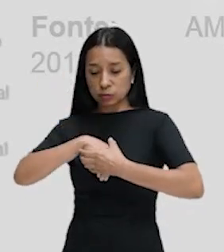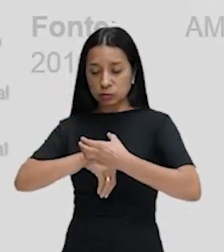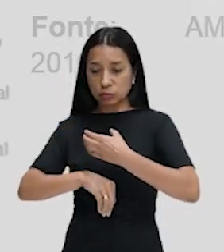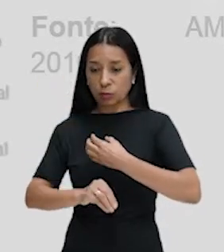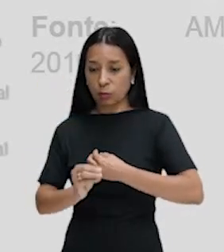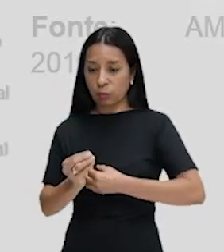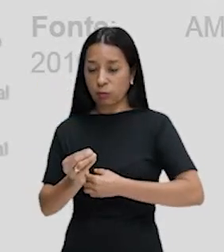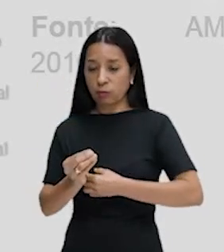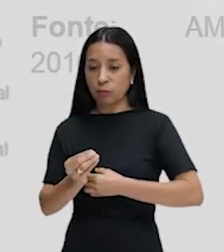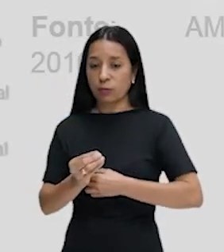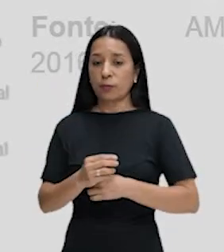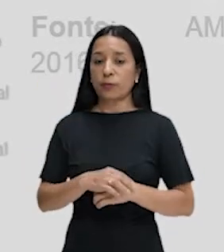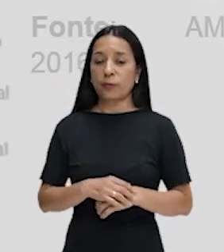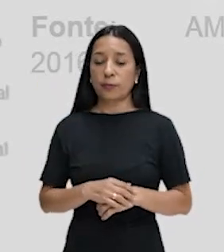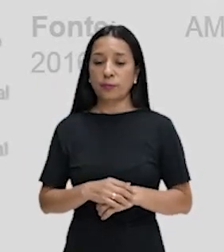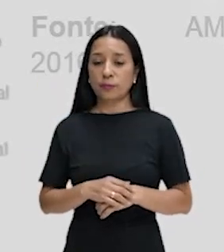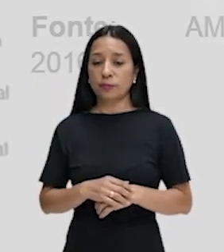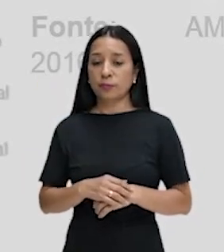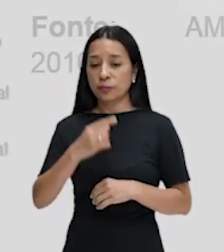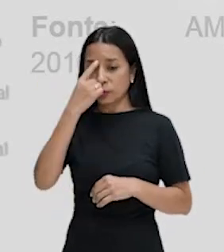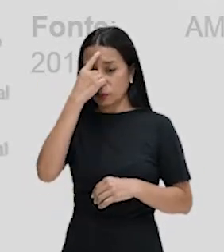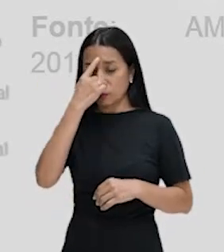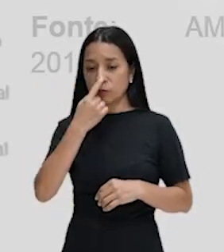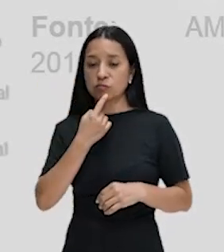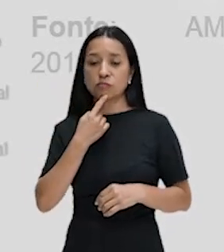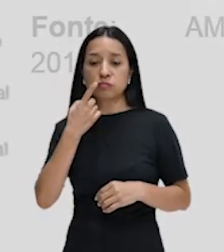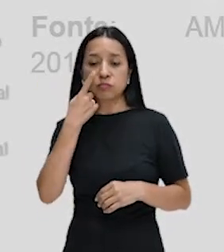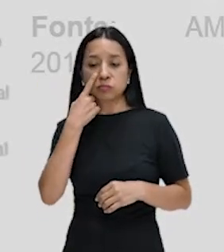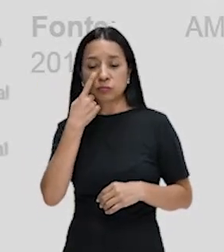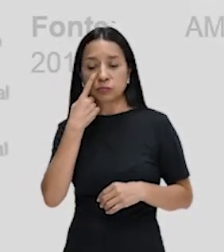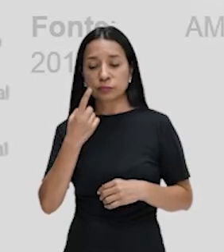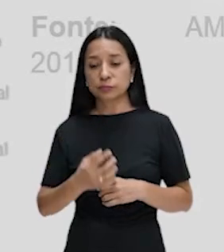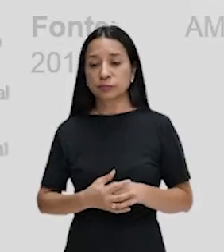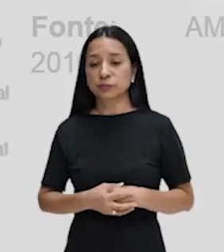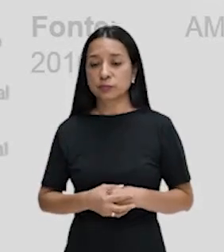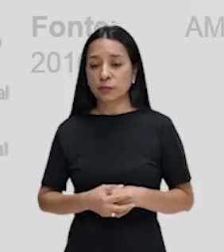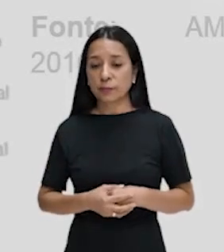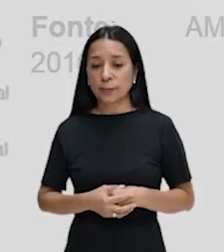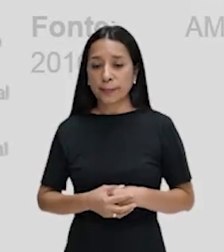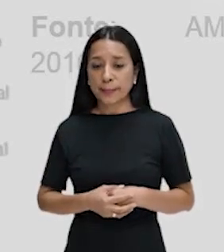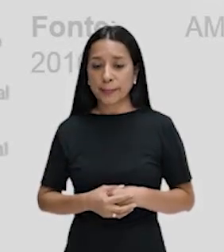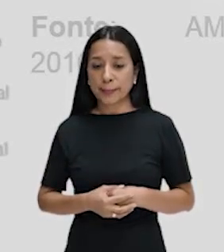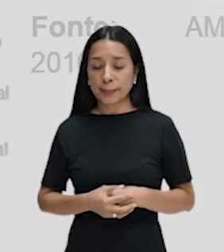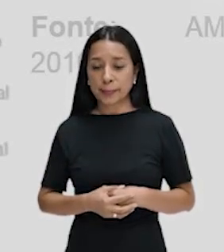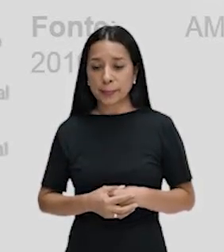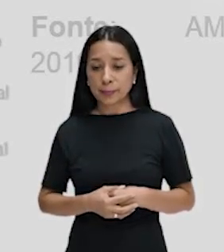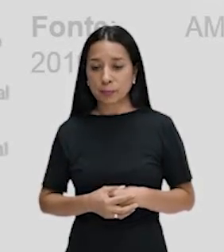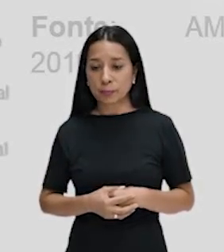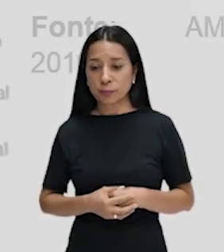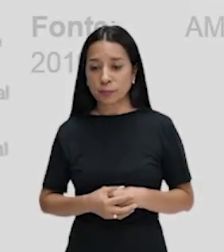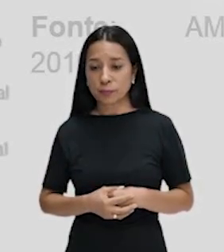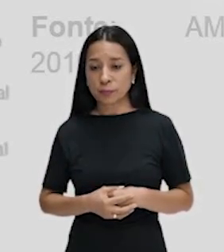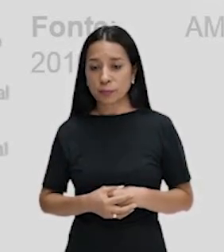citar células mioepiteliais digestivas, tá? Essas células,